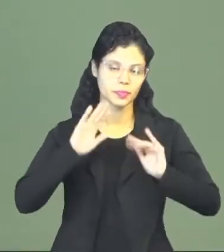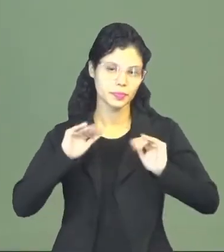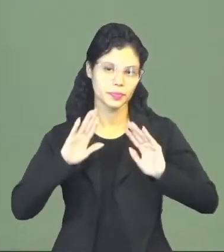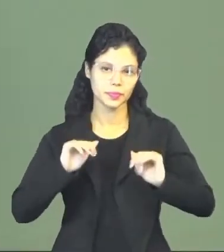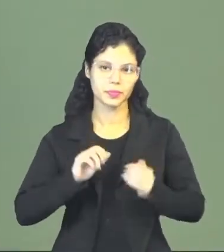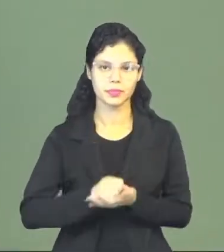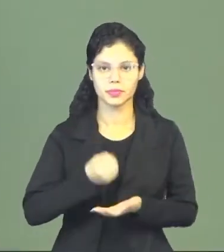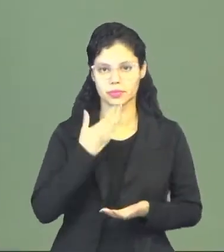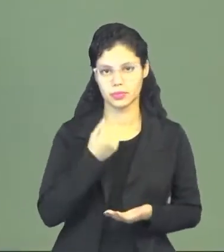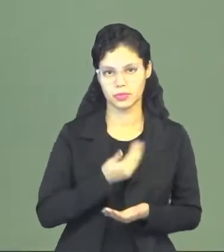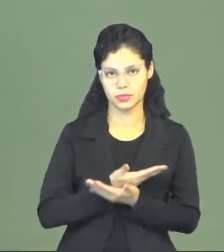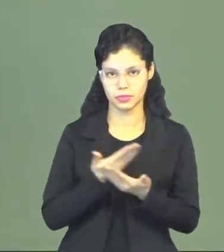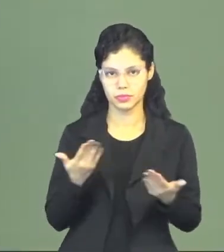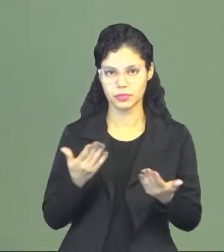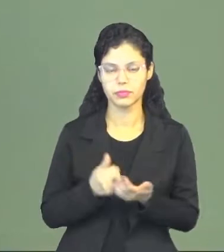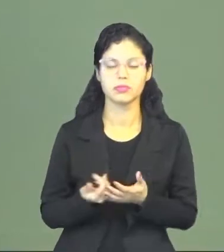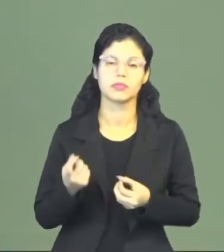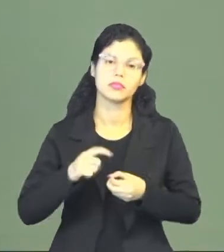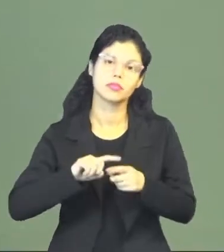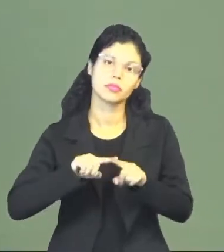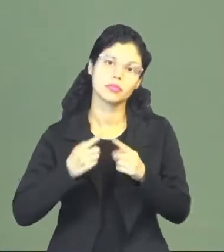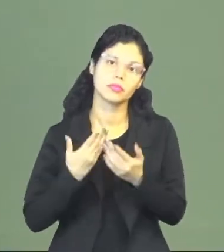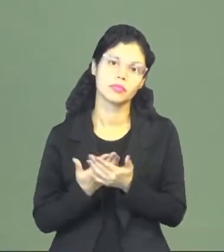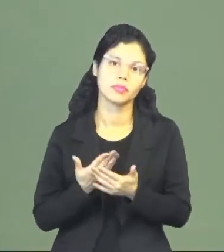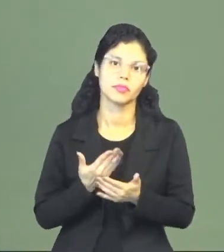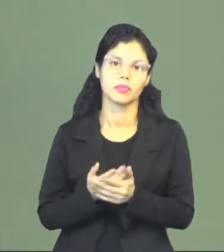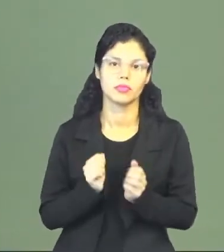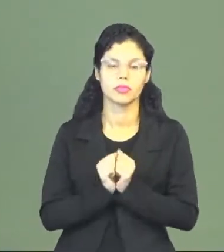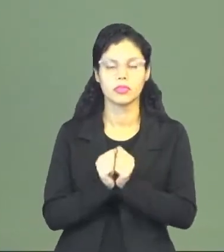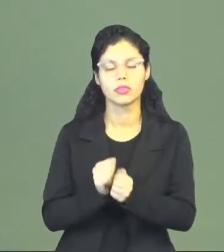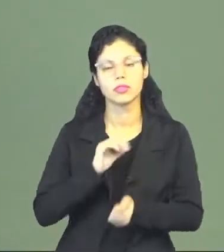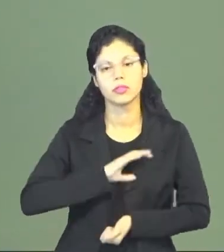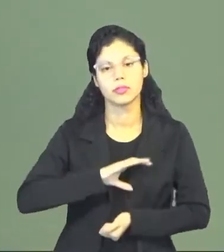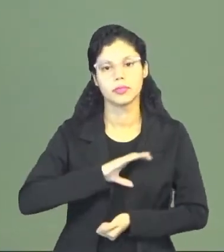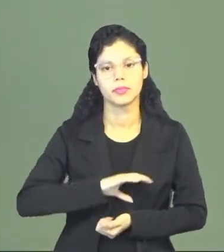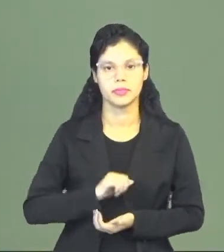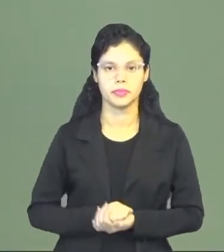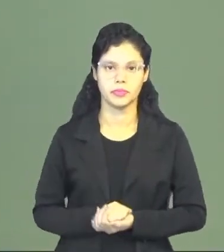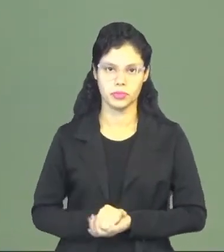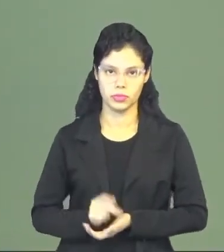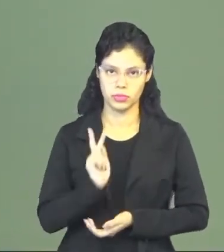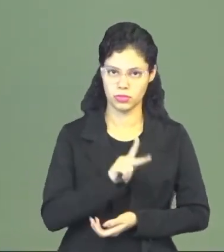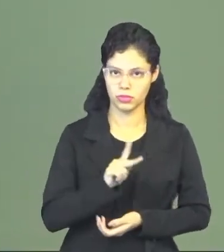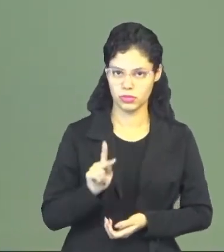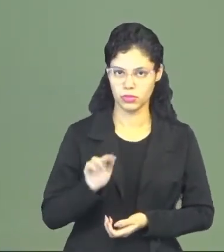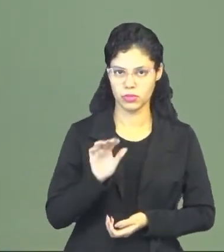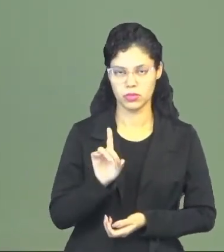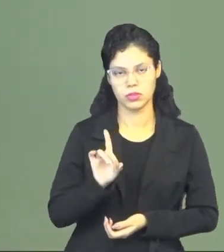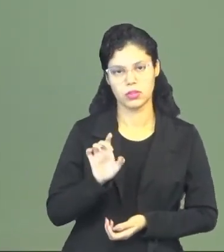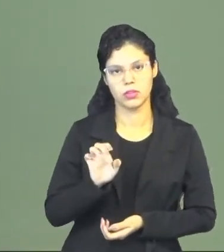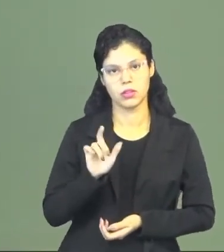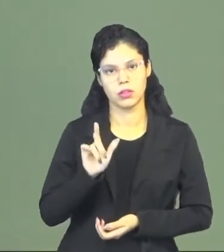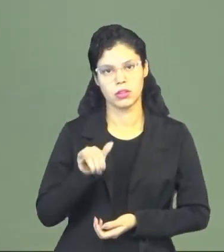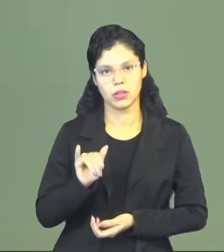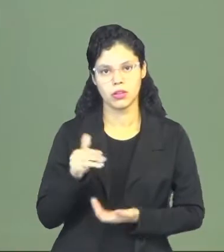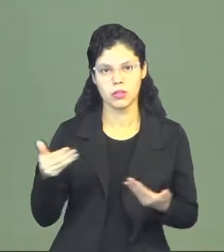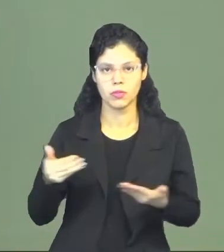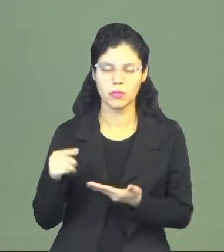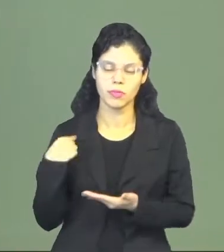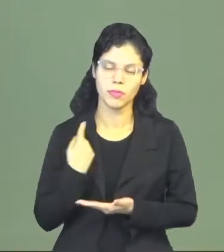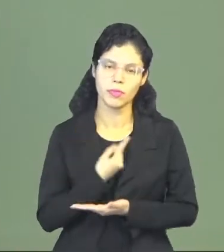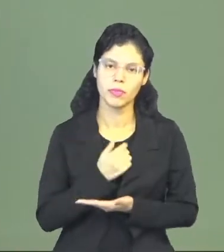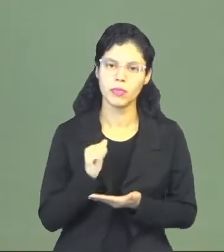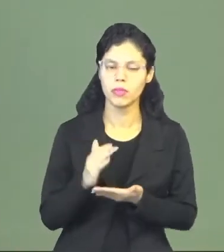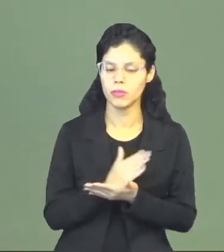Olá, pessoal, tudo bem? Estou de volta para mais uma aula com vocês de língua portuguesa. Sou a professora Deli e hoje vamos fazer